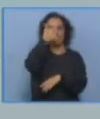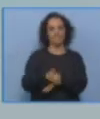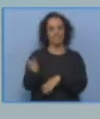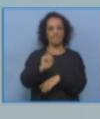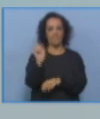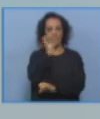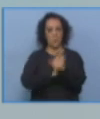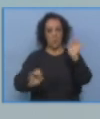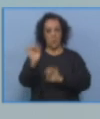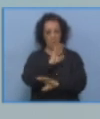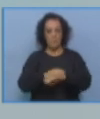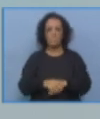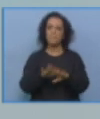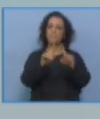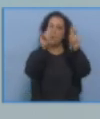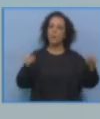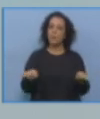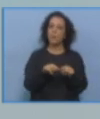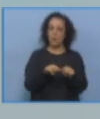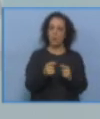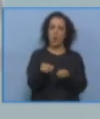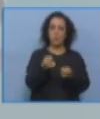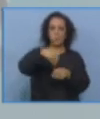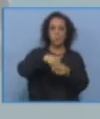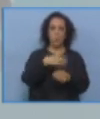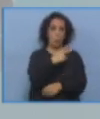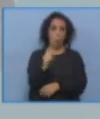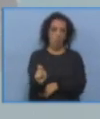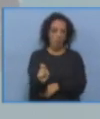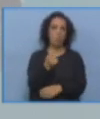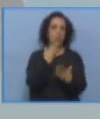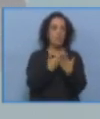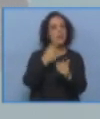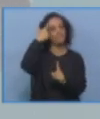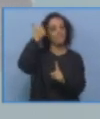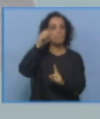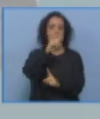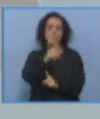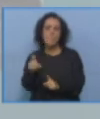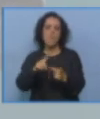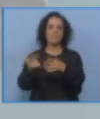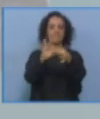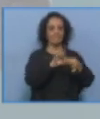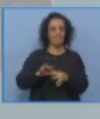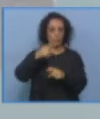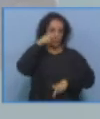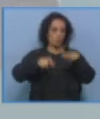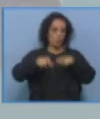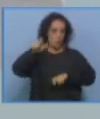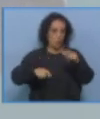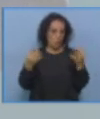este quadro organizativo da União tem sido também uma garantia da paz, da coesão dos povos. Ao